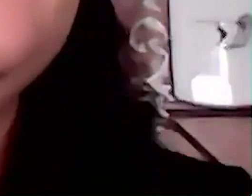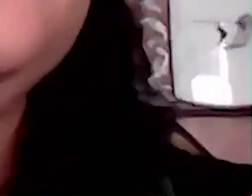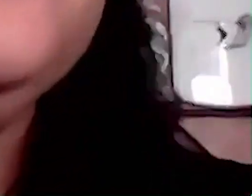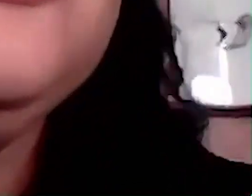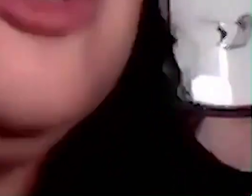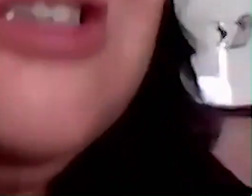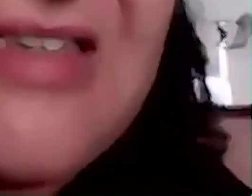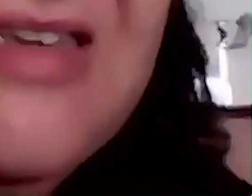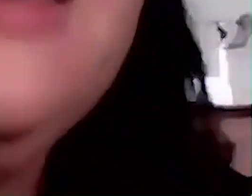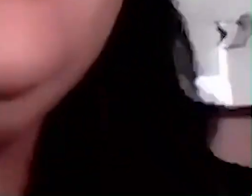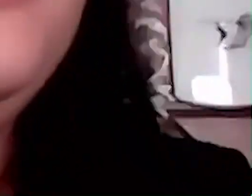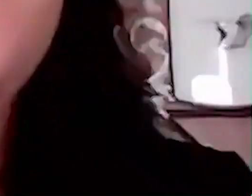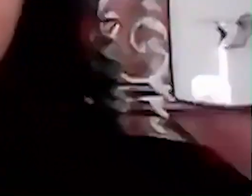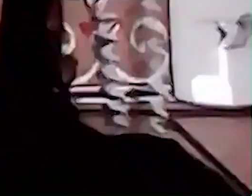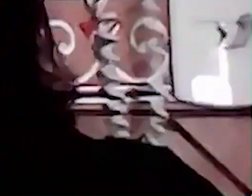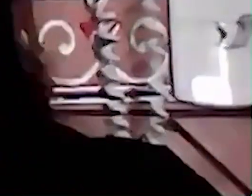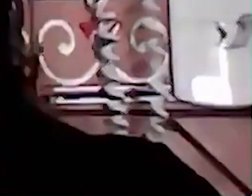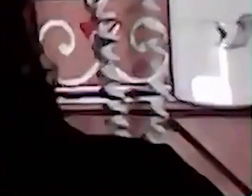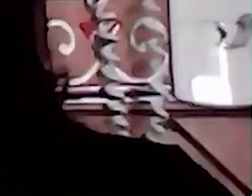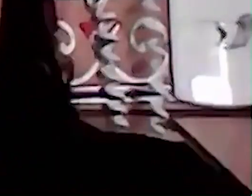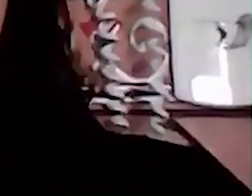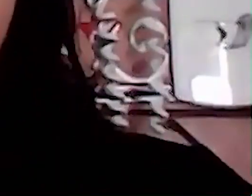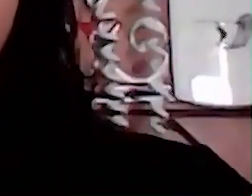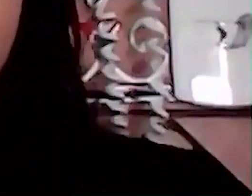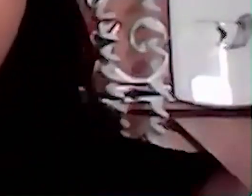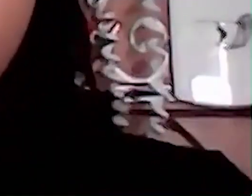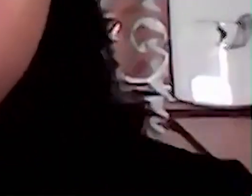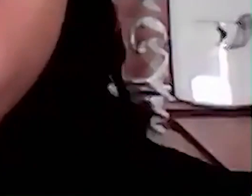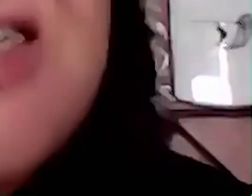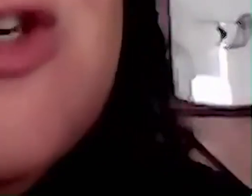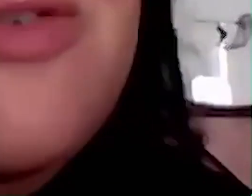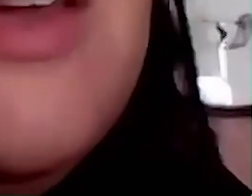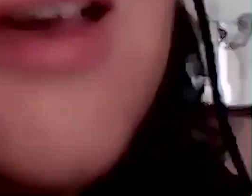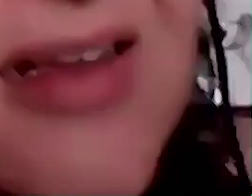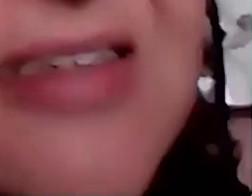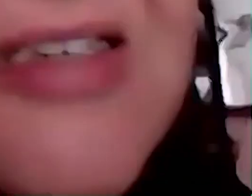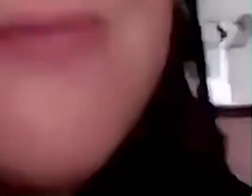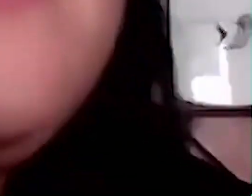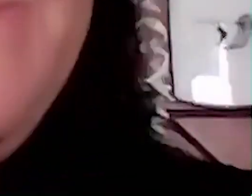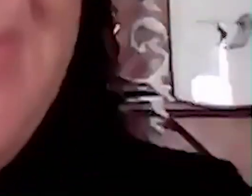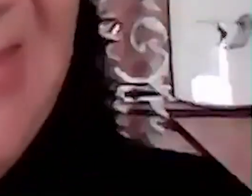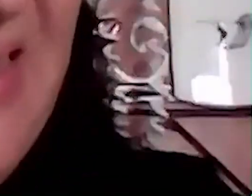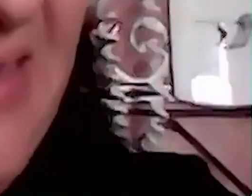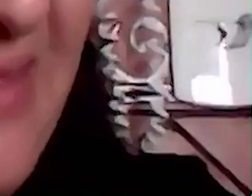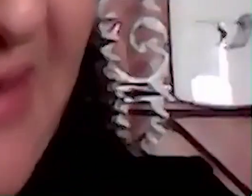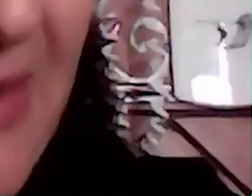eu desejo justiça. E, na verdade, ela está querendo dizer que ela deseja vingança.